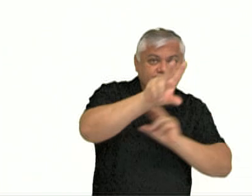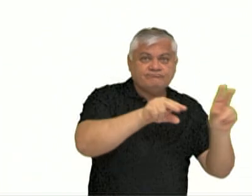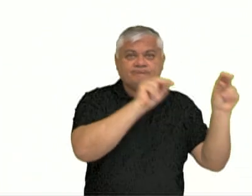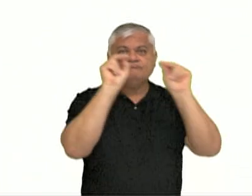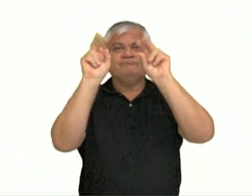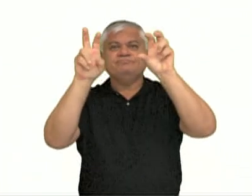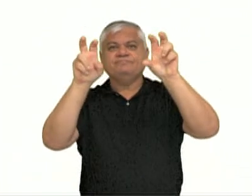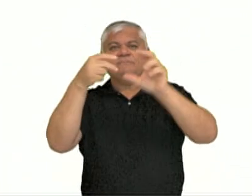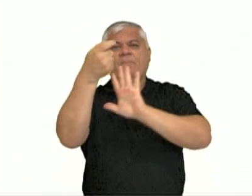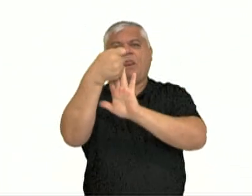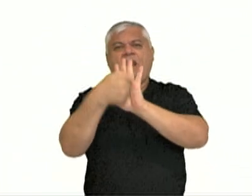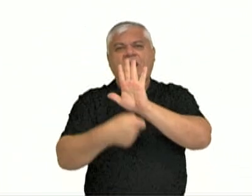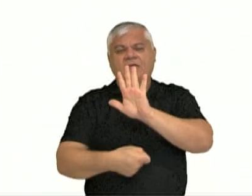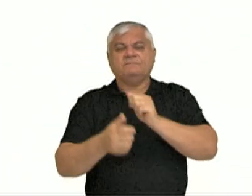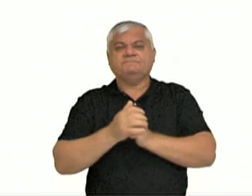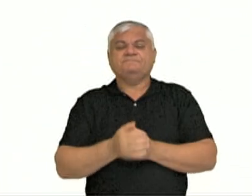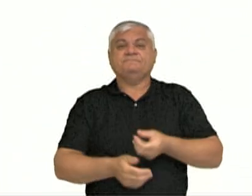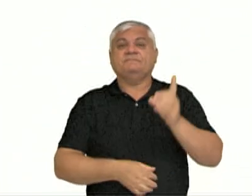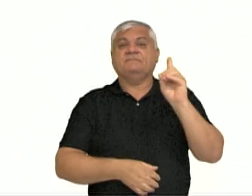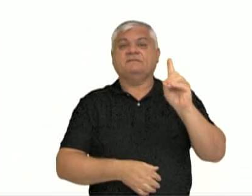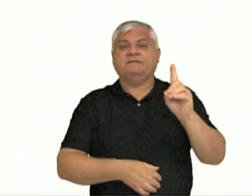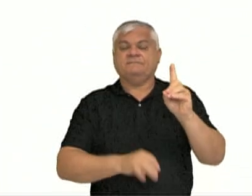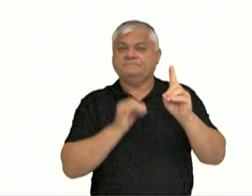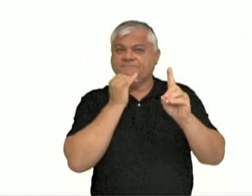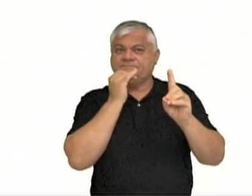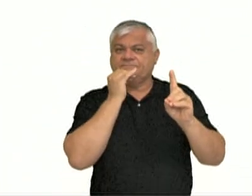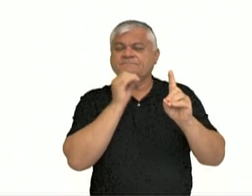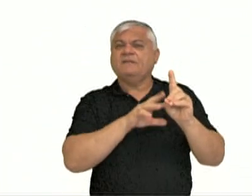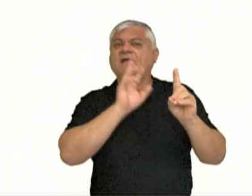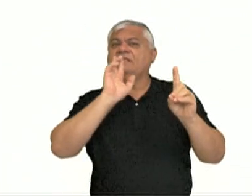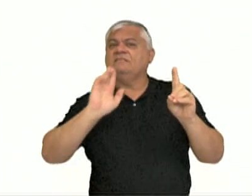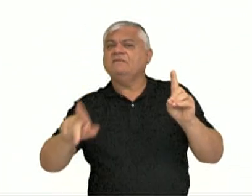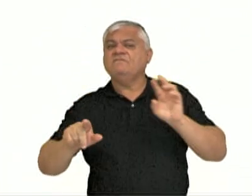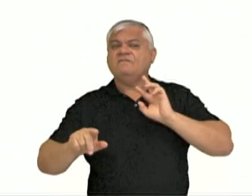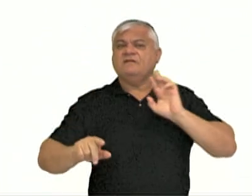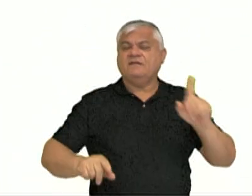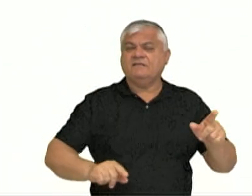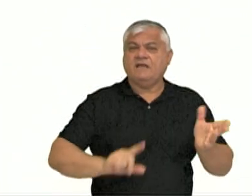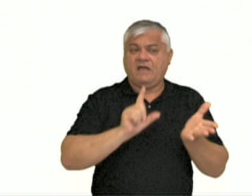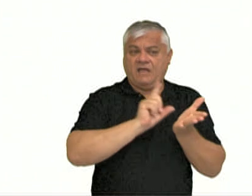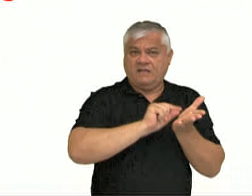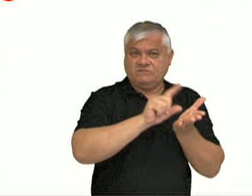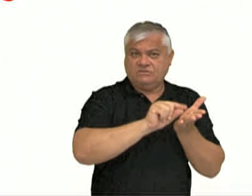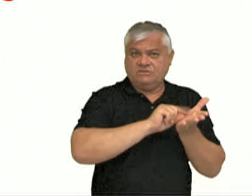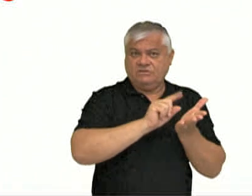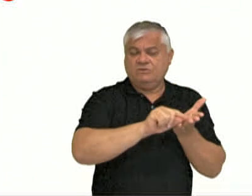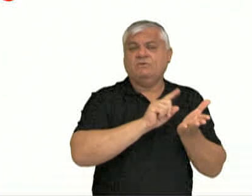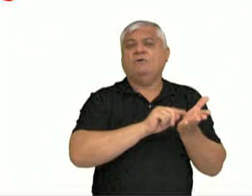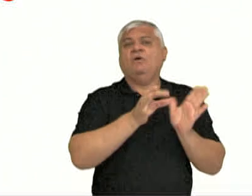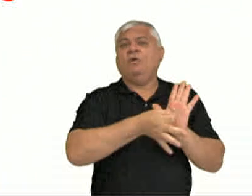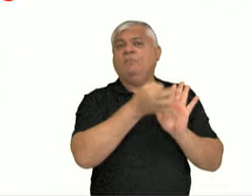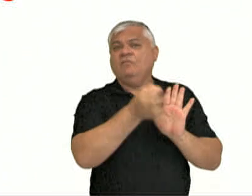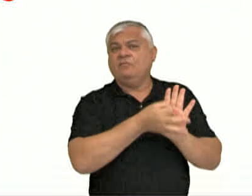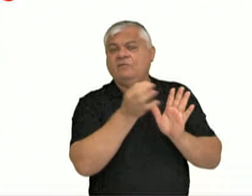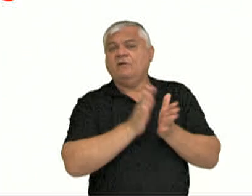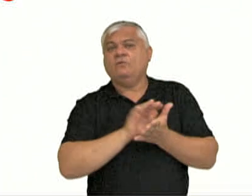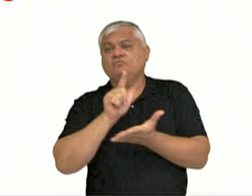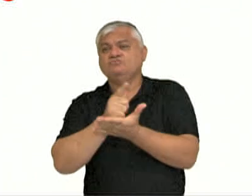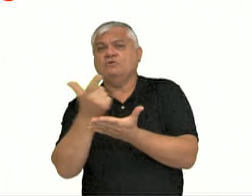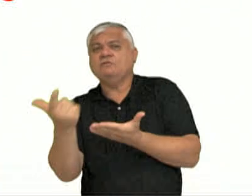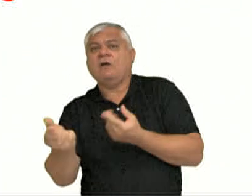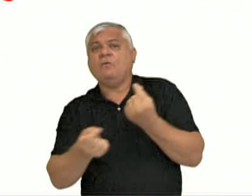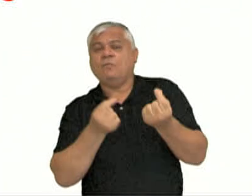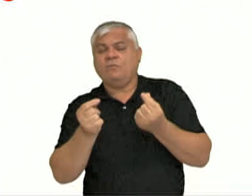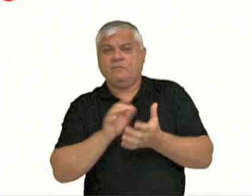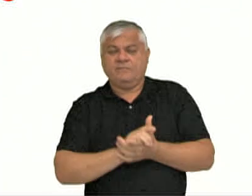tema. Na letra D, qual é a diferença para um artigo de opinião? Então, a diferença para